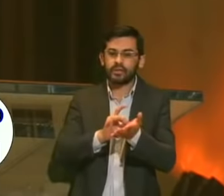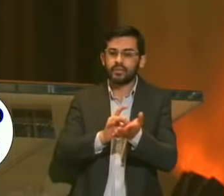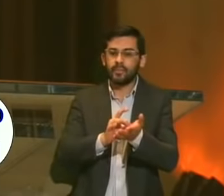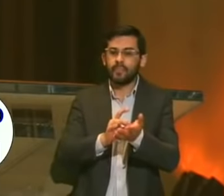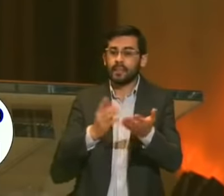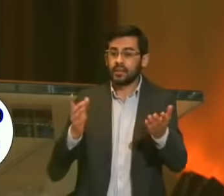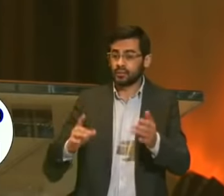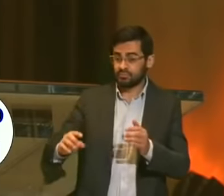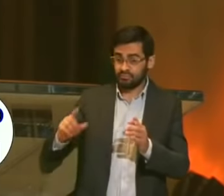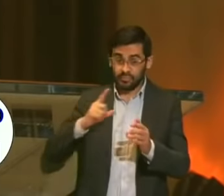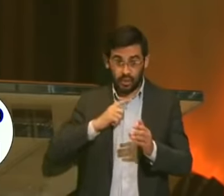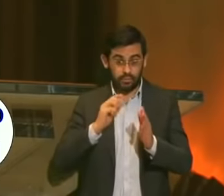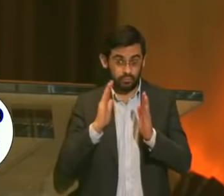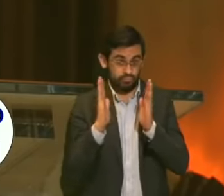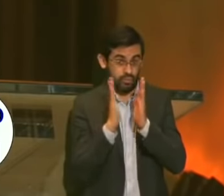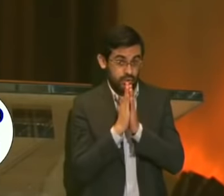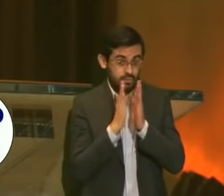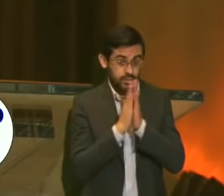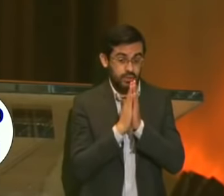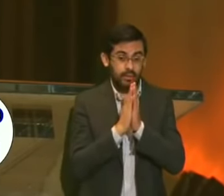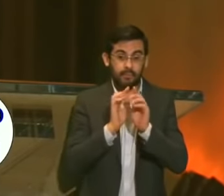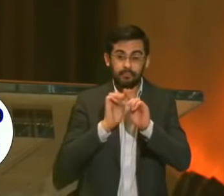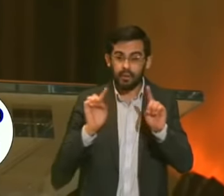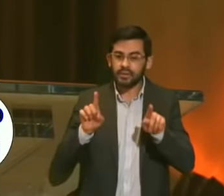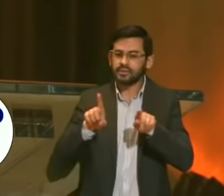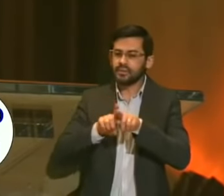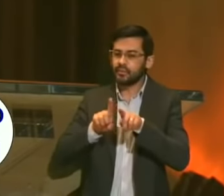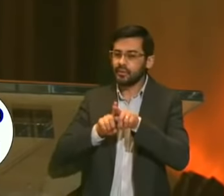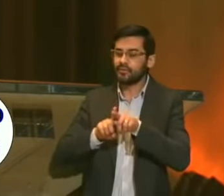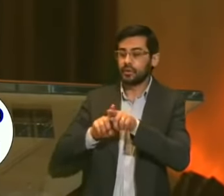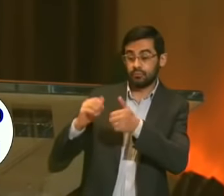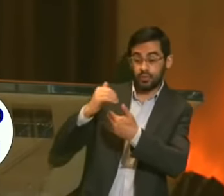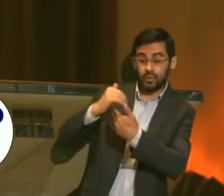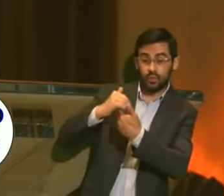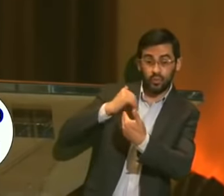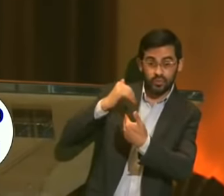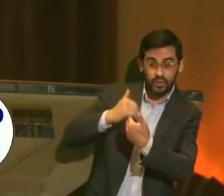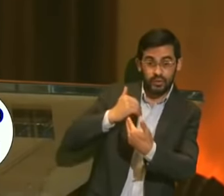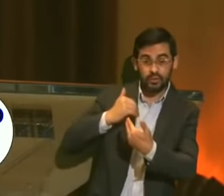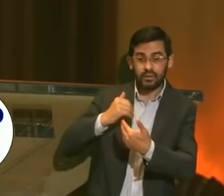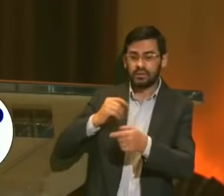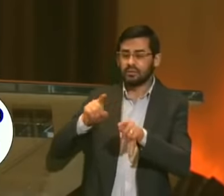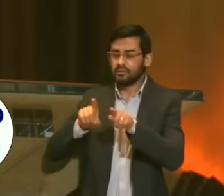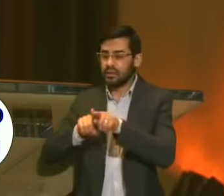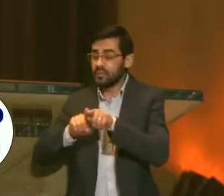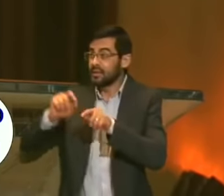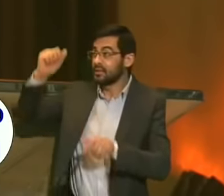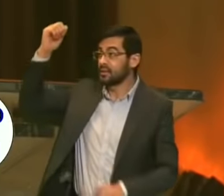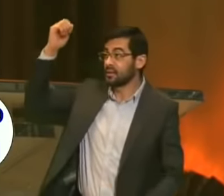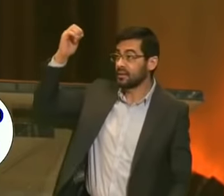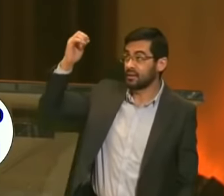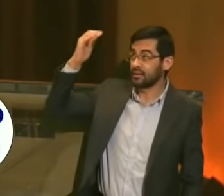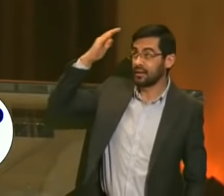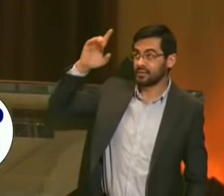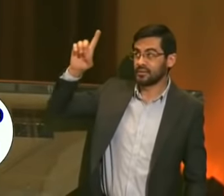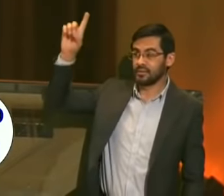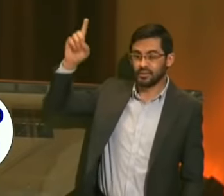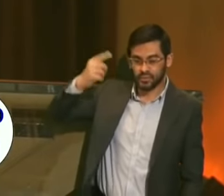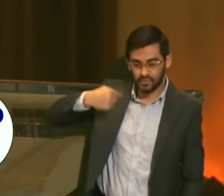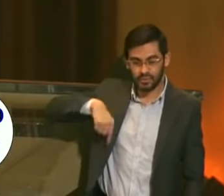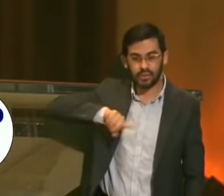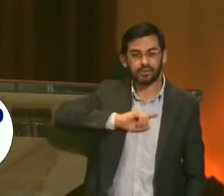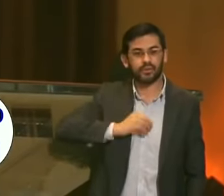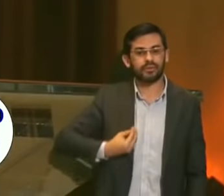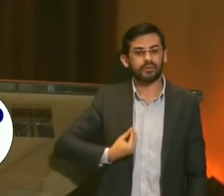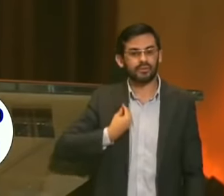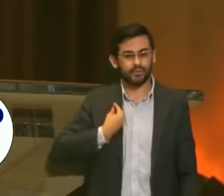apenas intercessão, mas vem instrução e vem também graça na nossa vida.